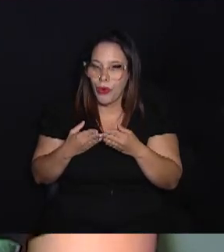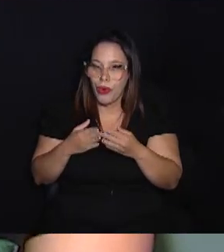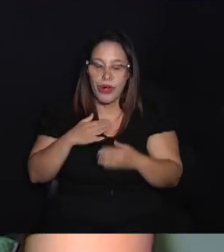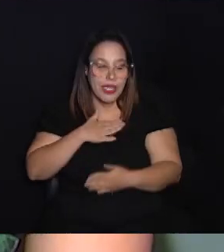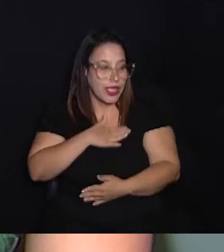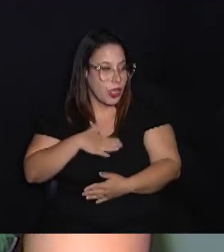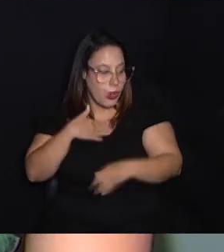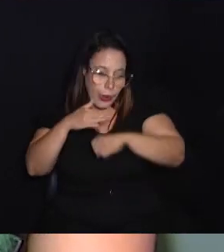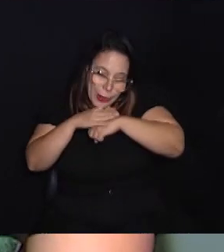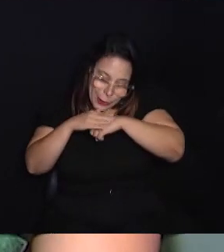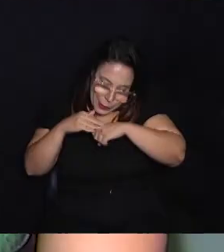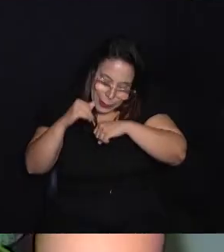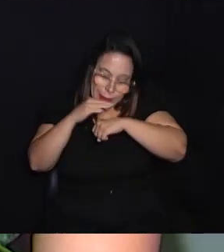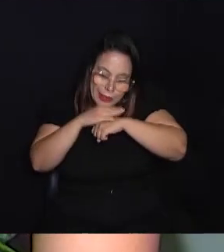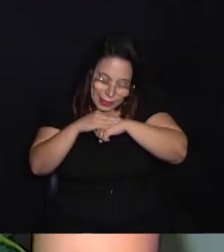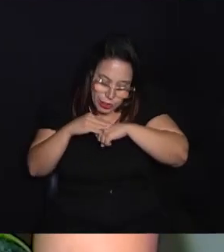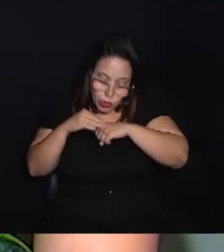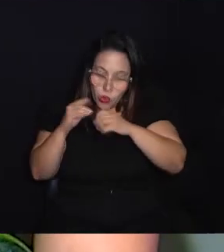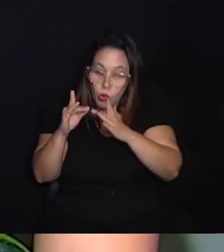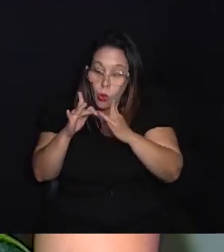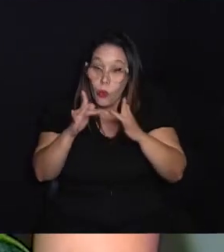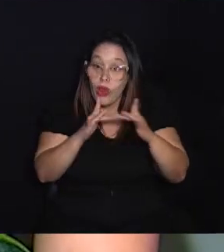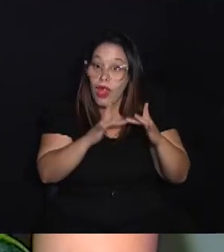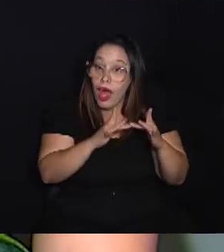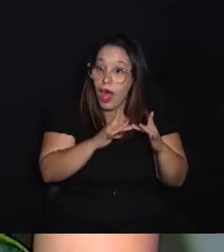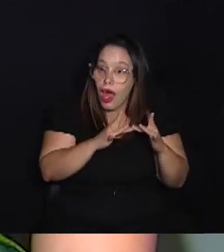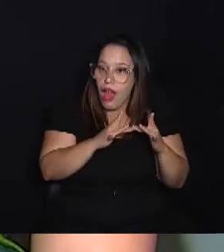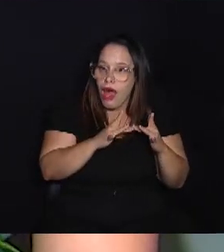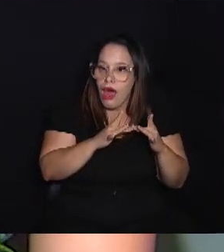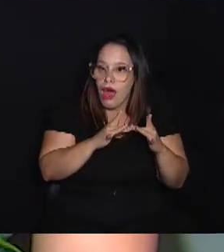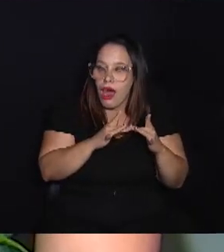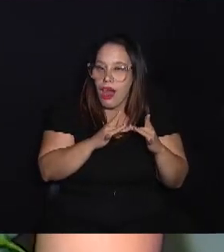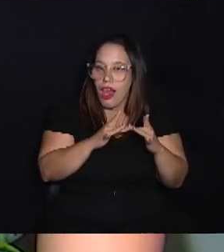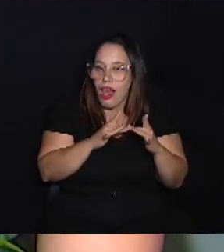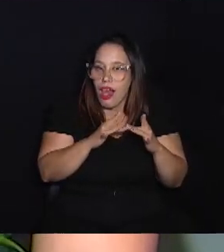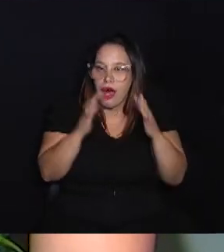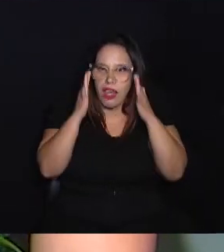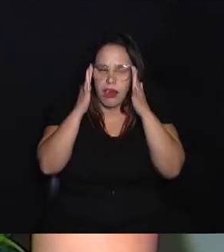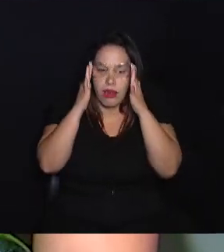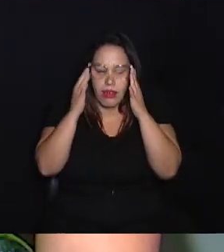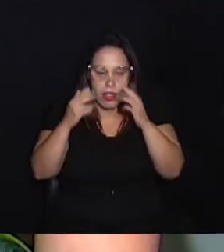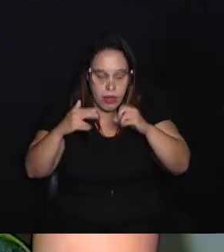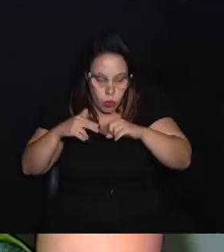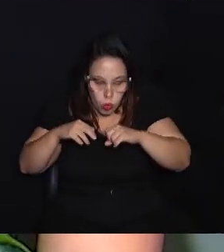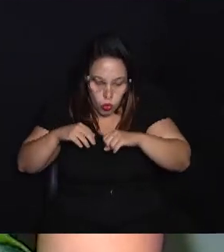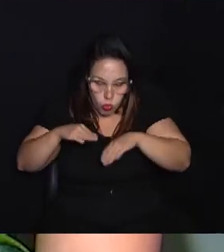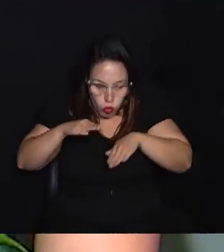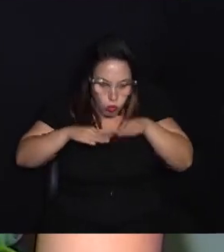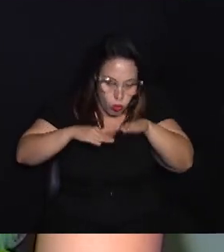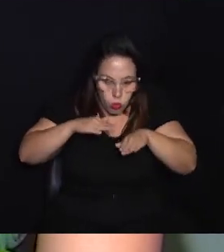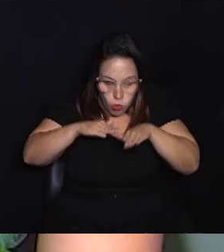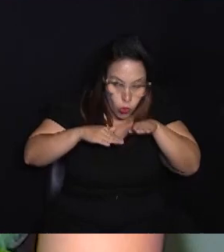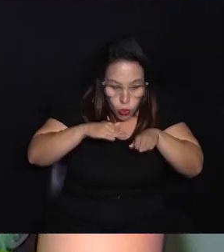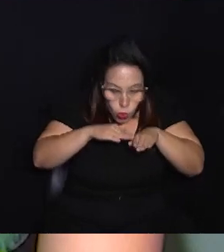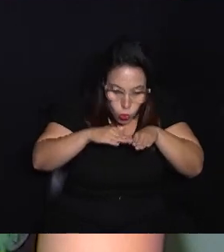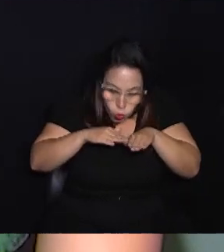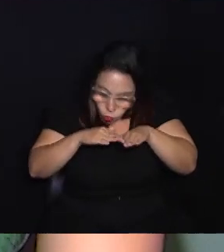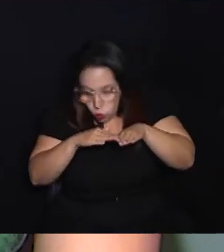de carinho, eles gostam muito de contato. Então, às vezes, dependendo do animal, você sente, ele vem até você. E aí, a partir